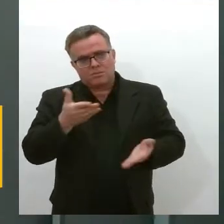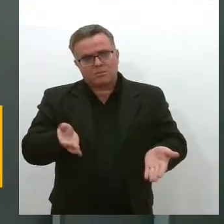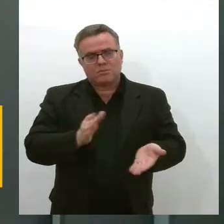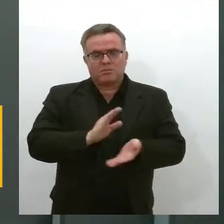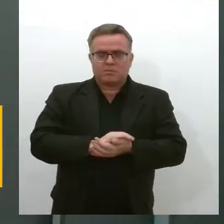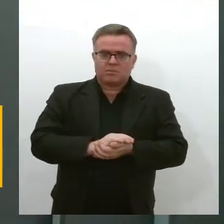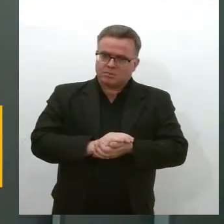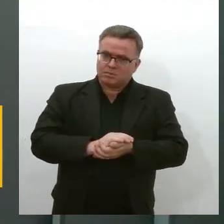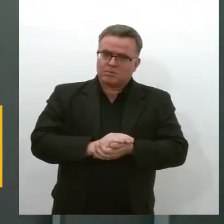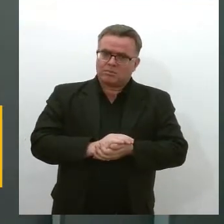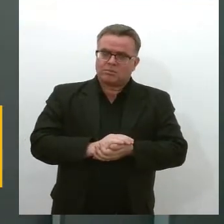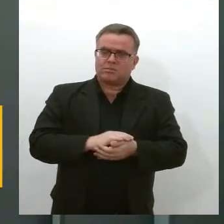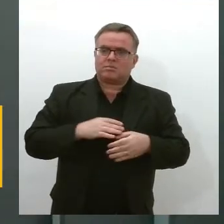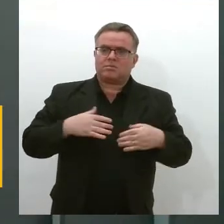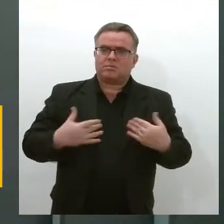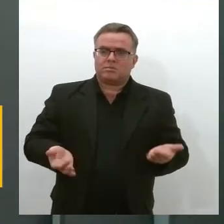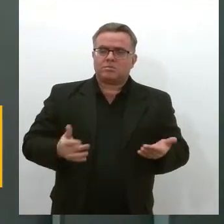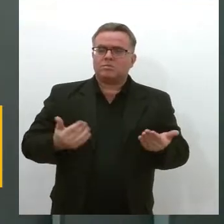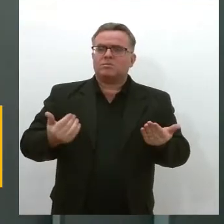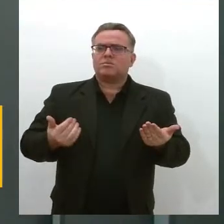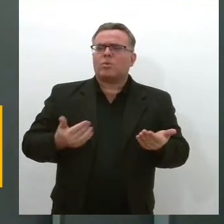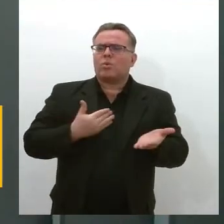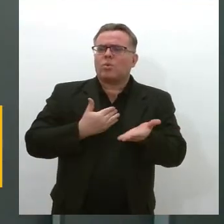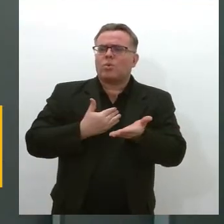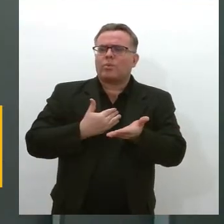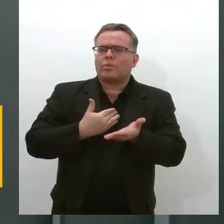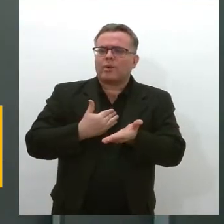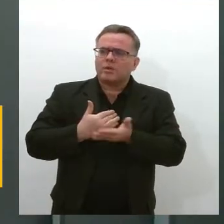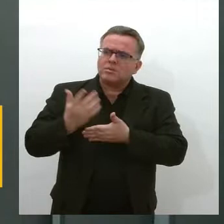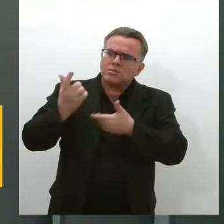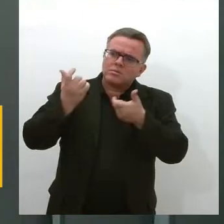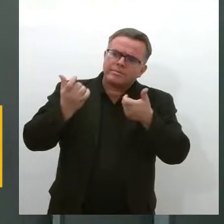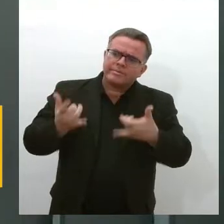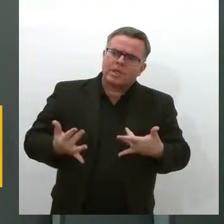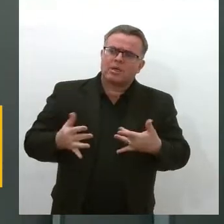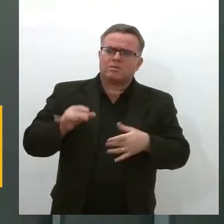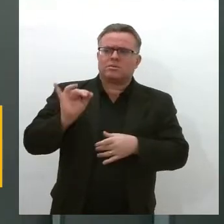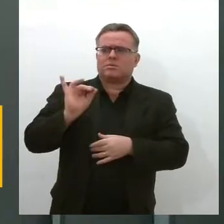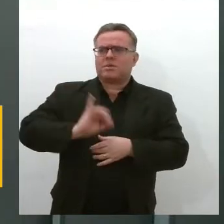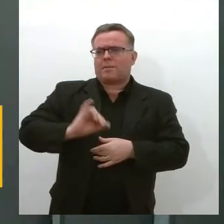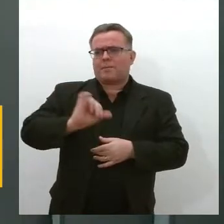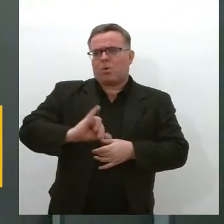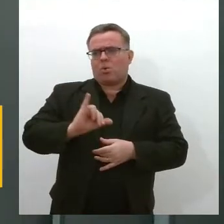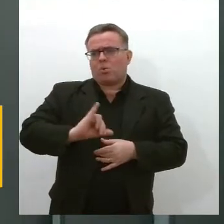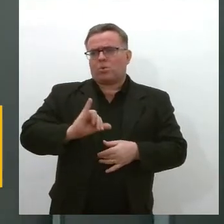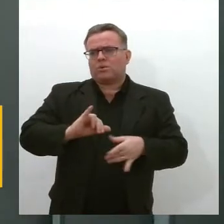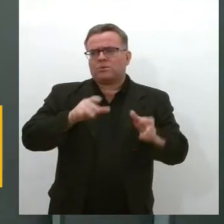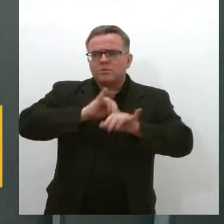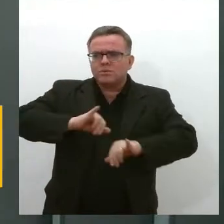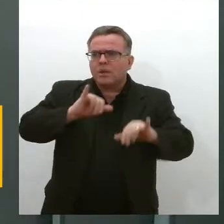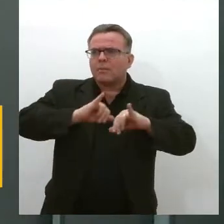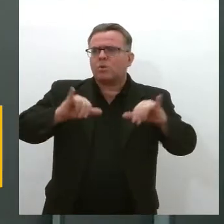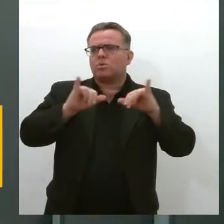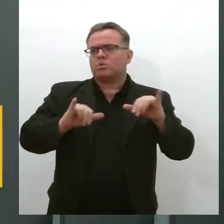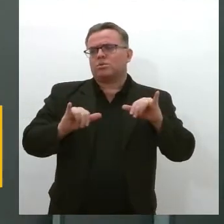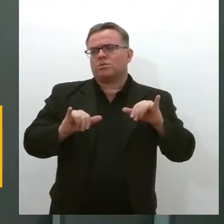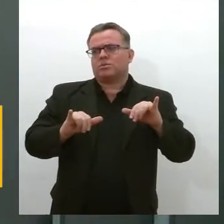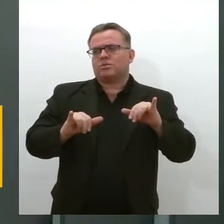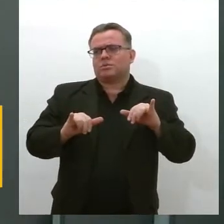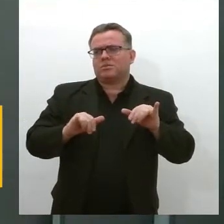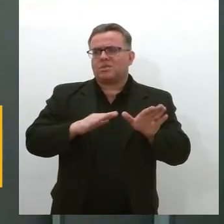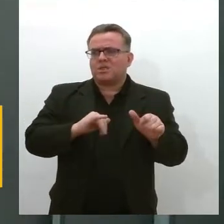Dr. Daniel, vamos começar falando a respeito da importância dessa campanha e dessas iniciativas para